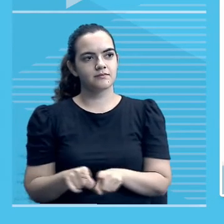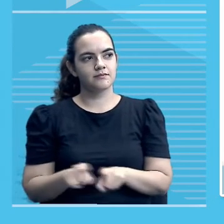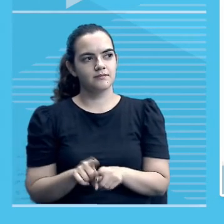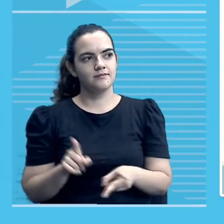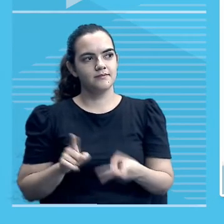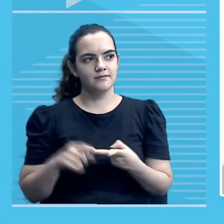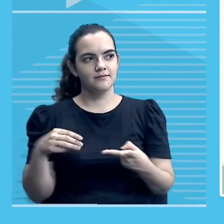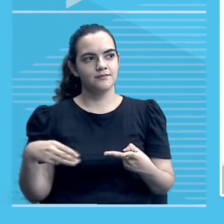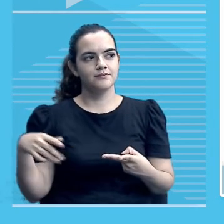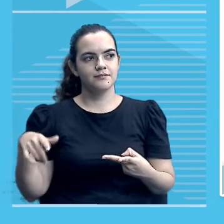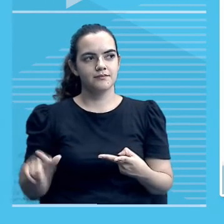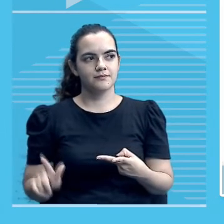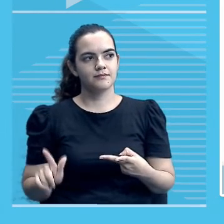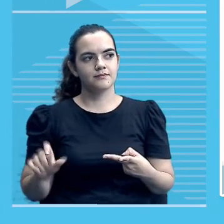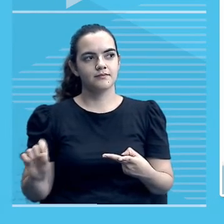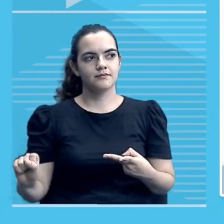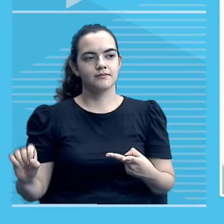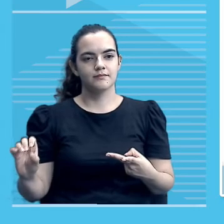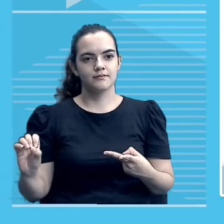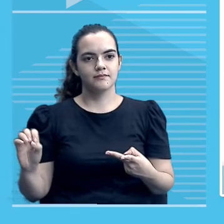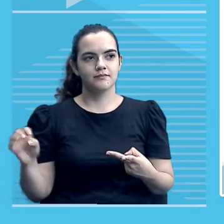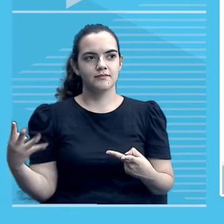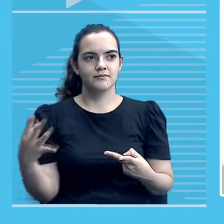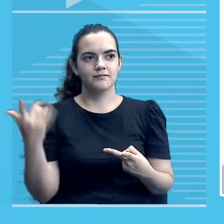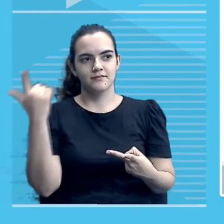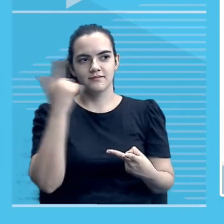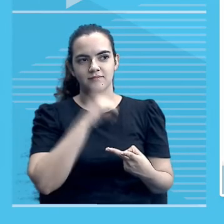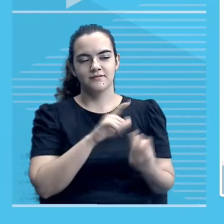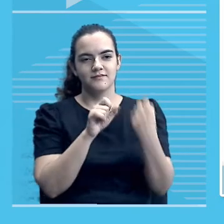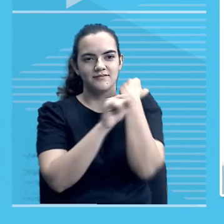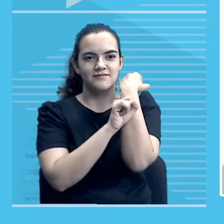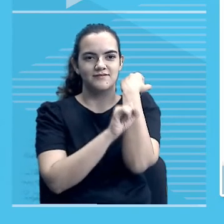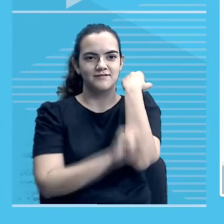laxante. Esse é para esvaziar tudo da barriga.